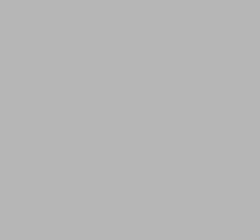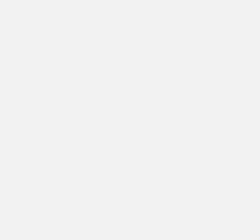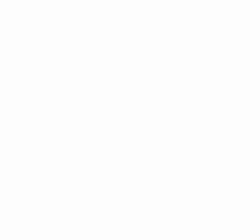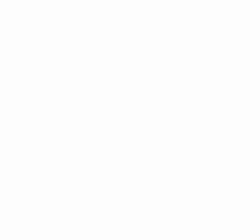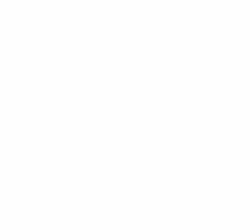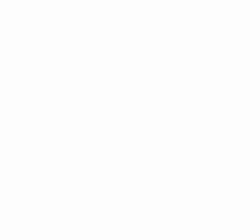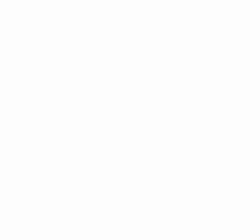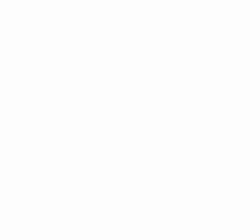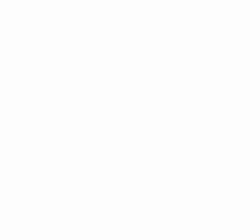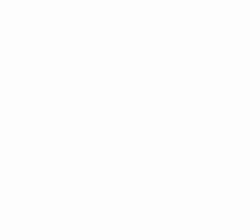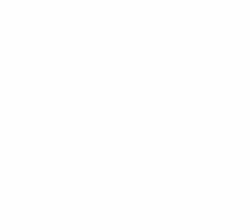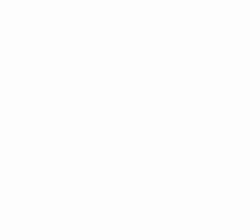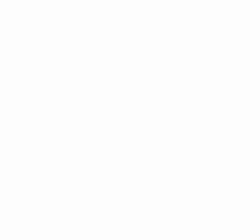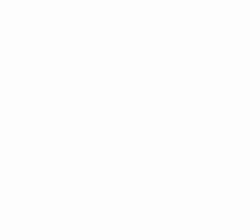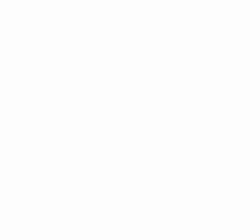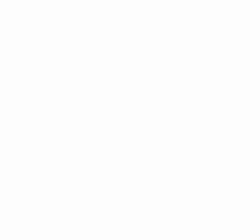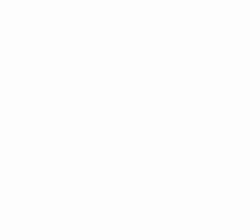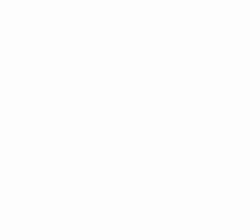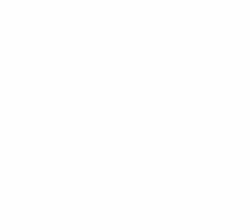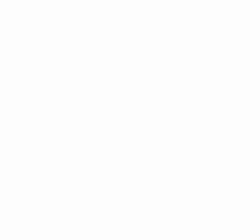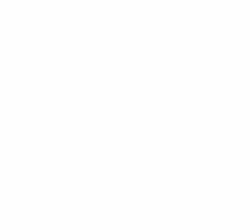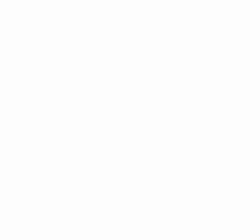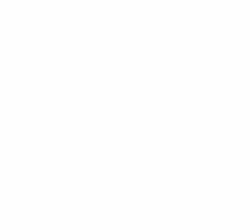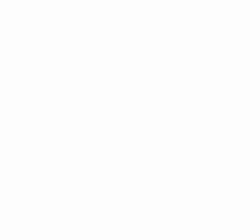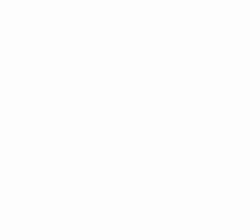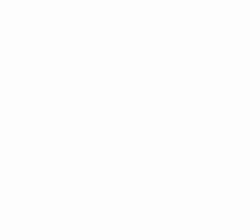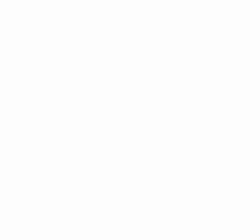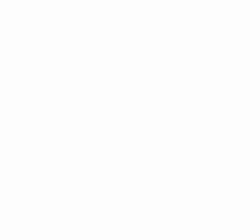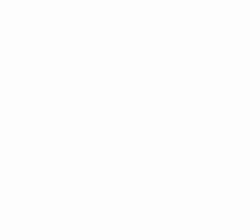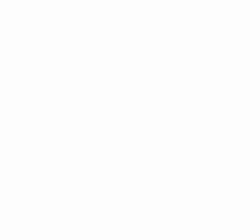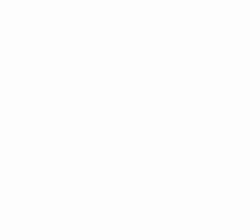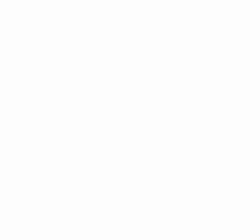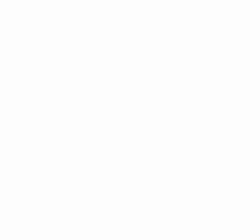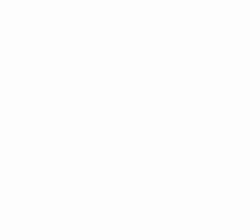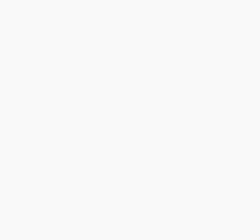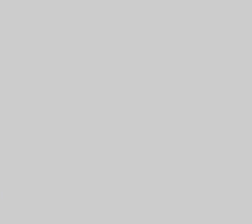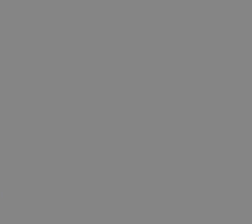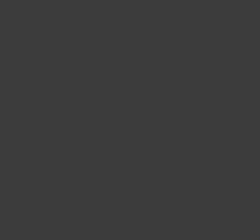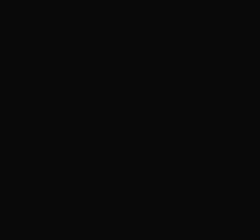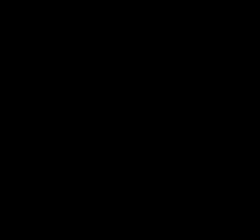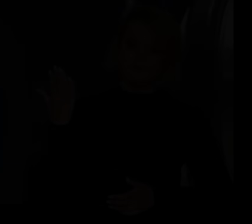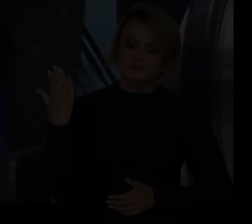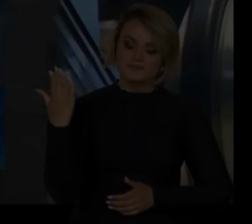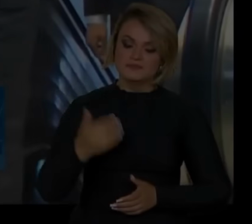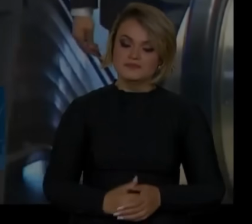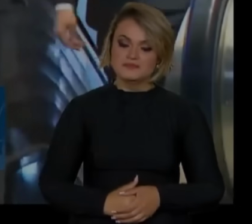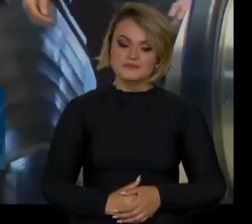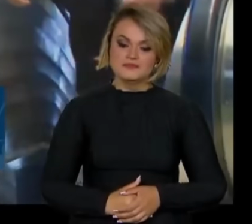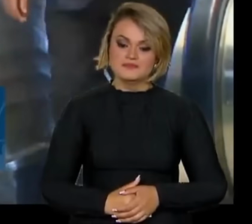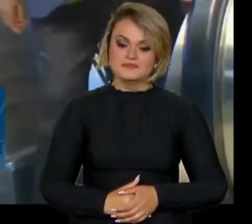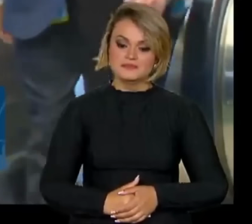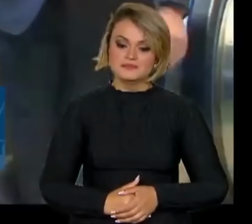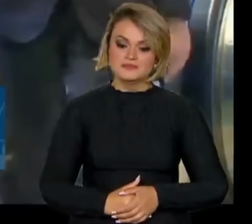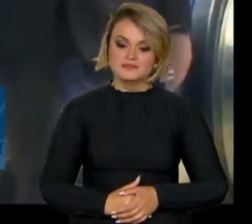propõe convocação de Conferência para revisão da carta da ONU o presidente brasileiro reiterou Pontes que defendeu na véspera de seu discurso à